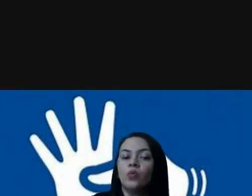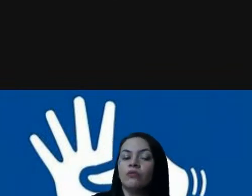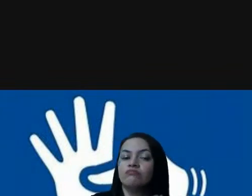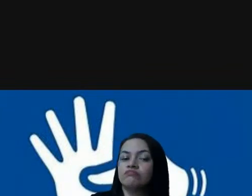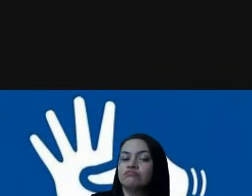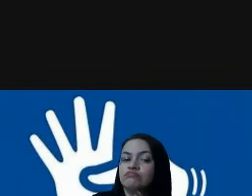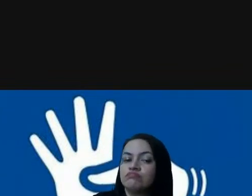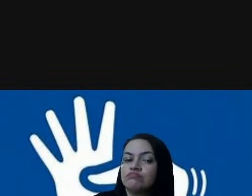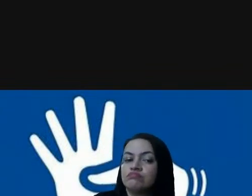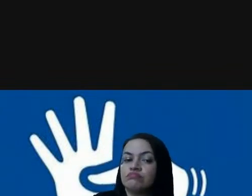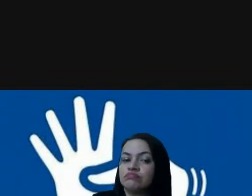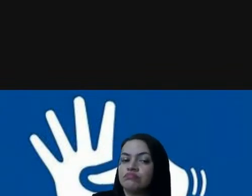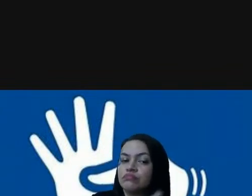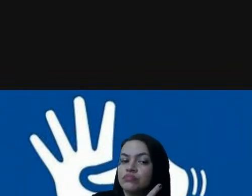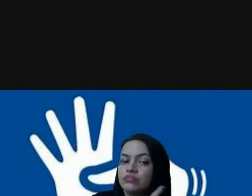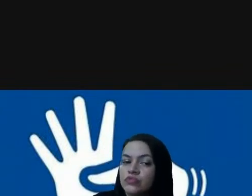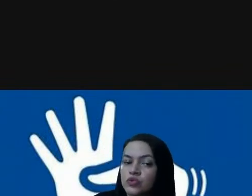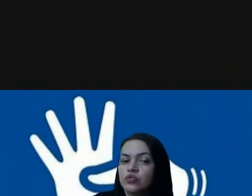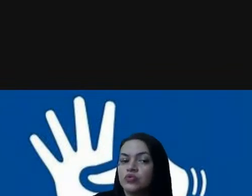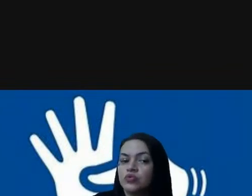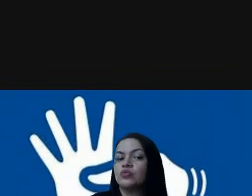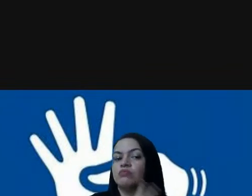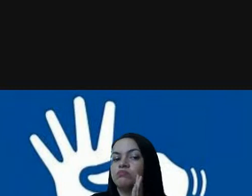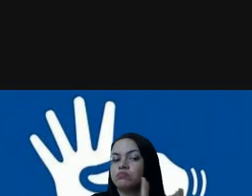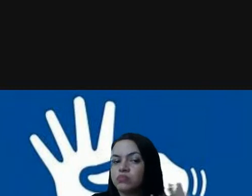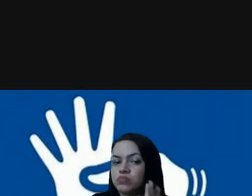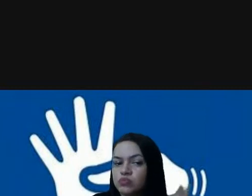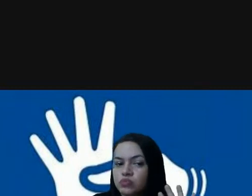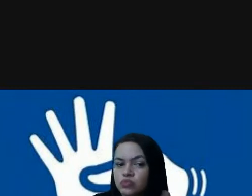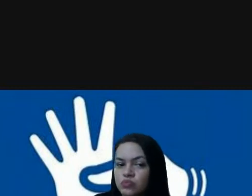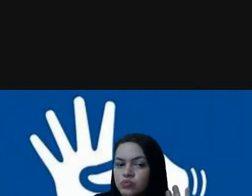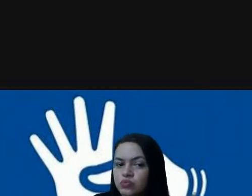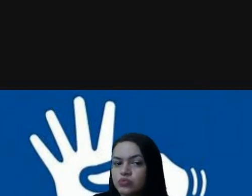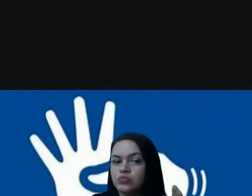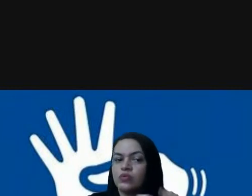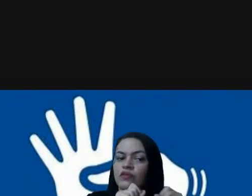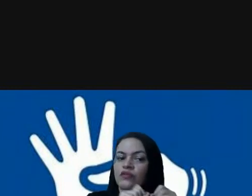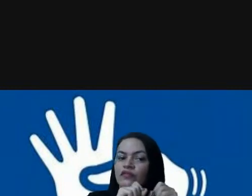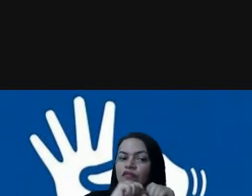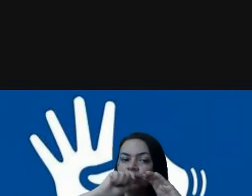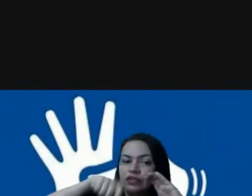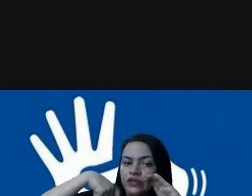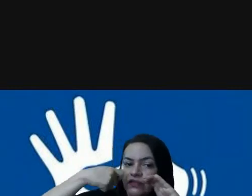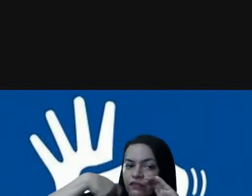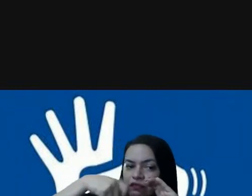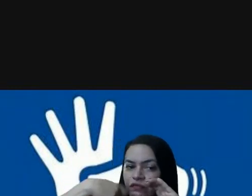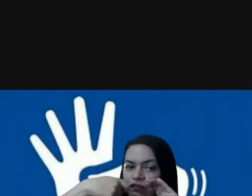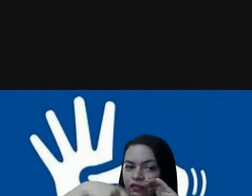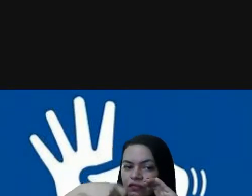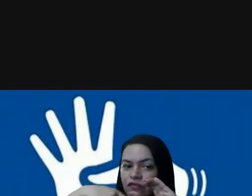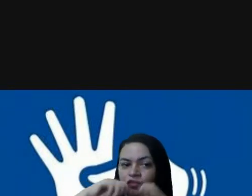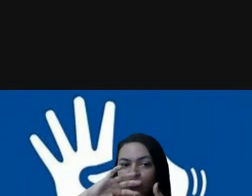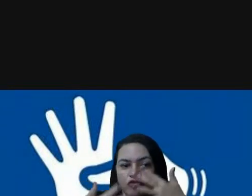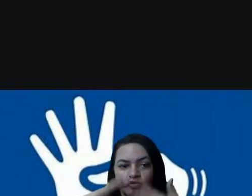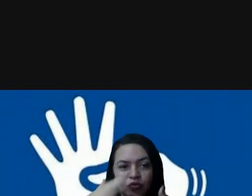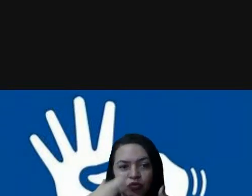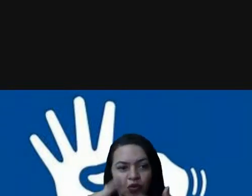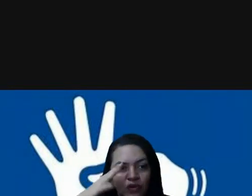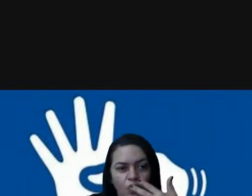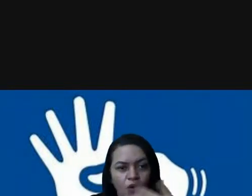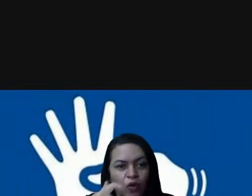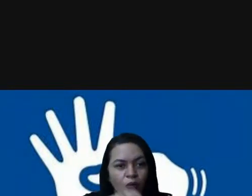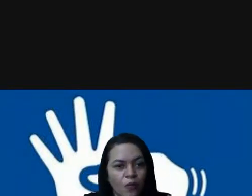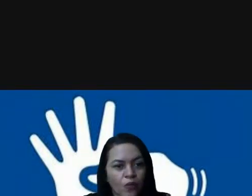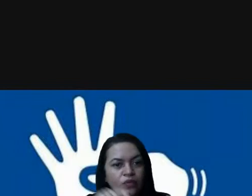de ter a transcrição, de fazer o vídeo no, em Libras, ele também se dou o tempo deles em fazer